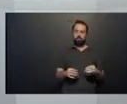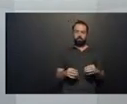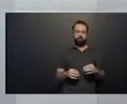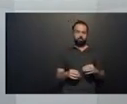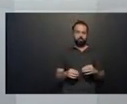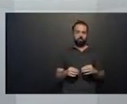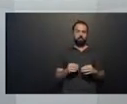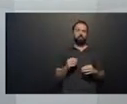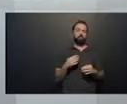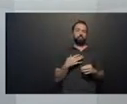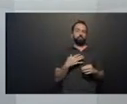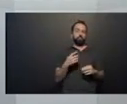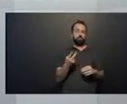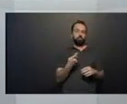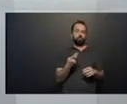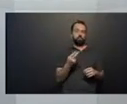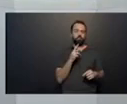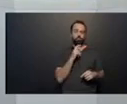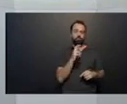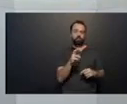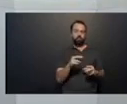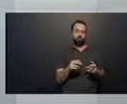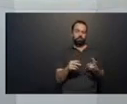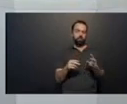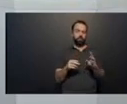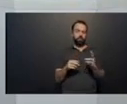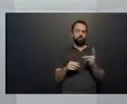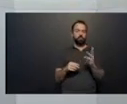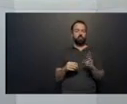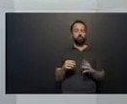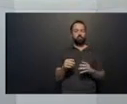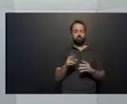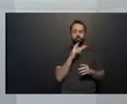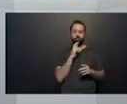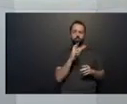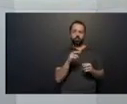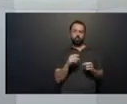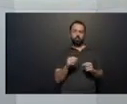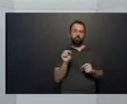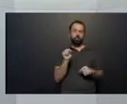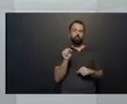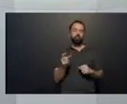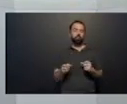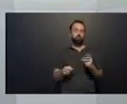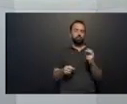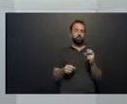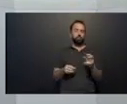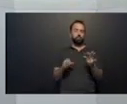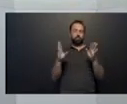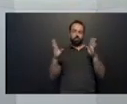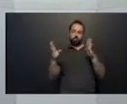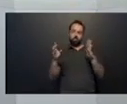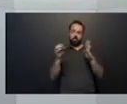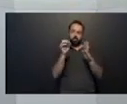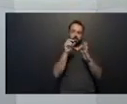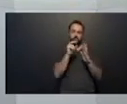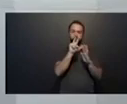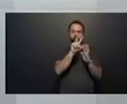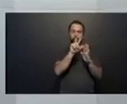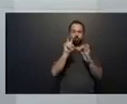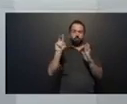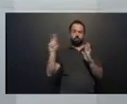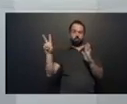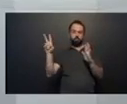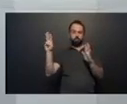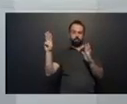com certeza que ela é um número entre 2 e 3. Bem mais perto do 2 do que